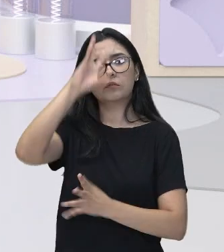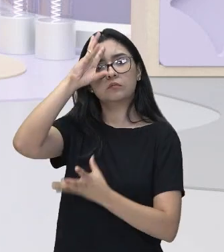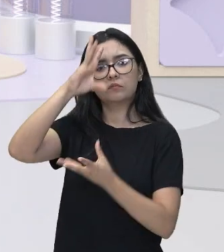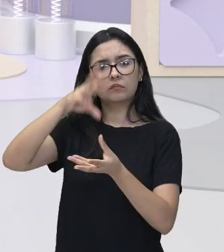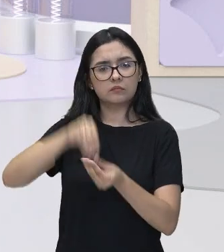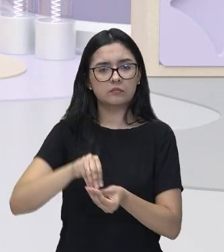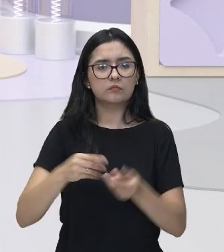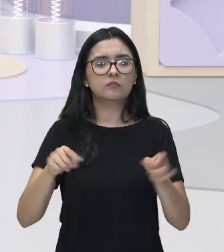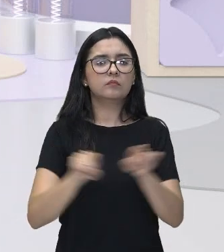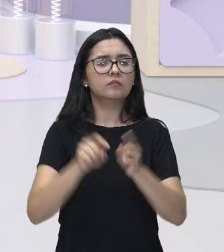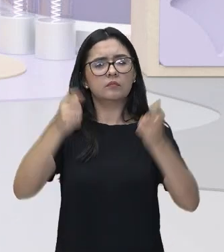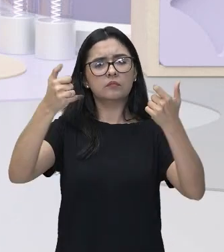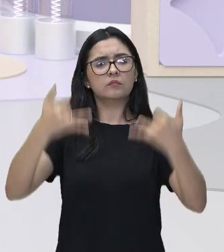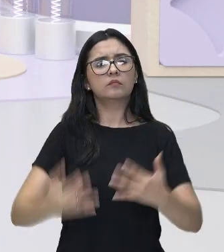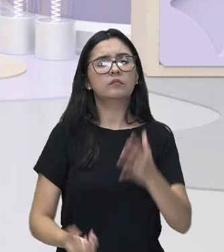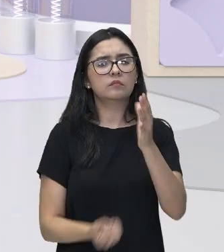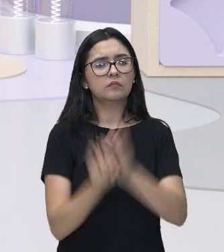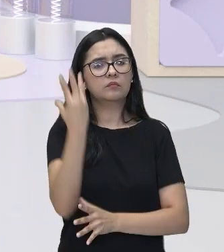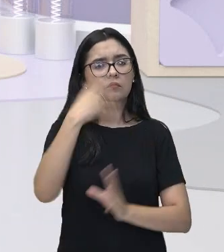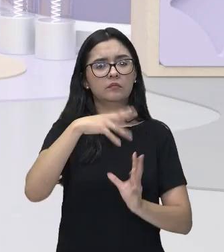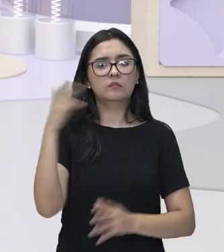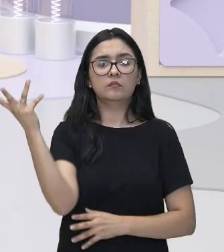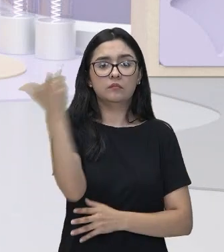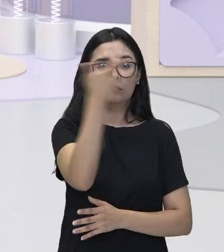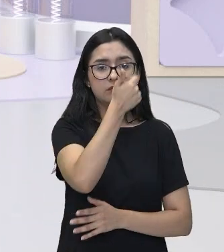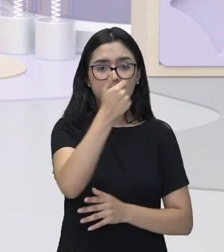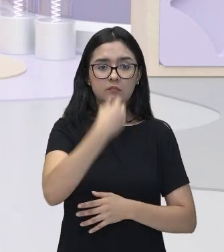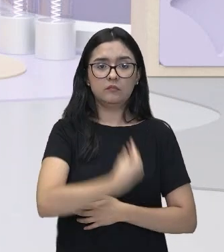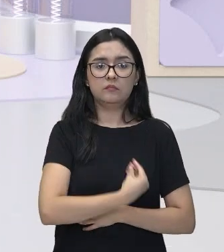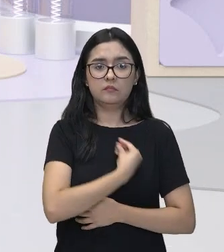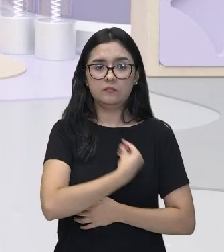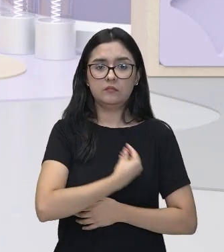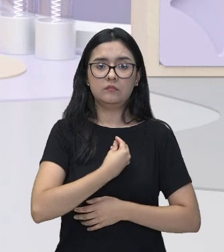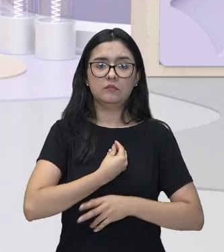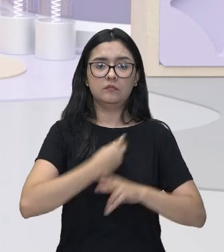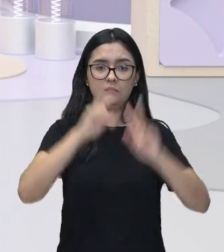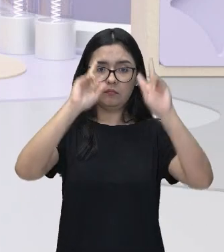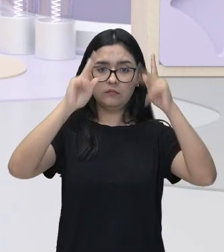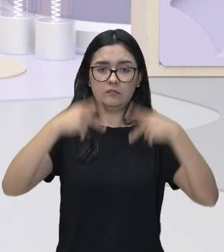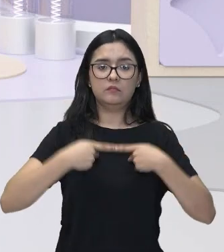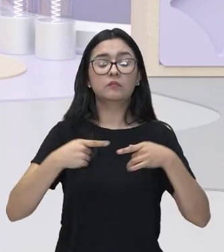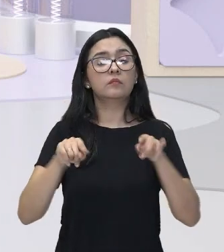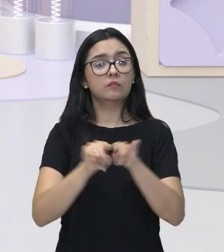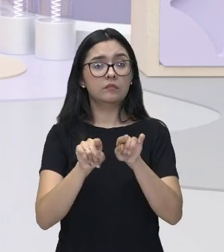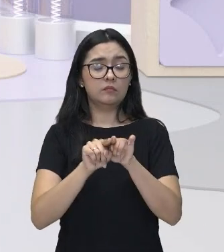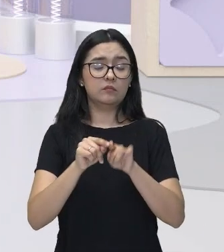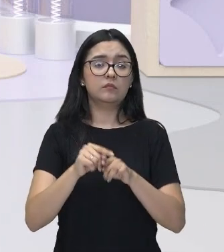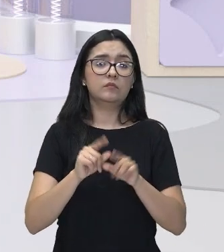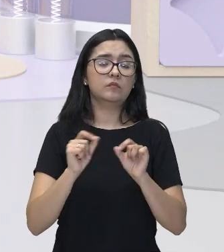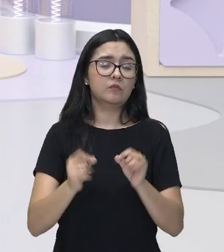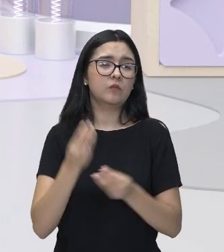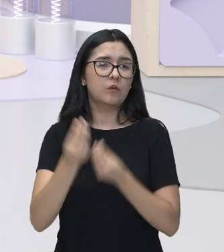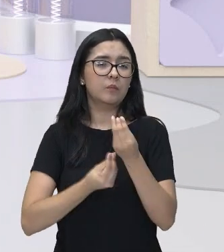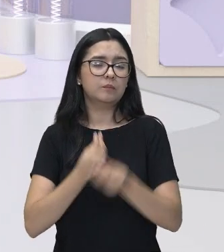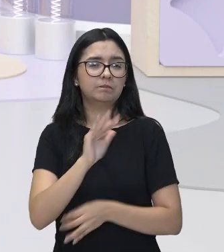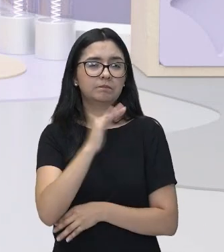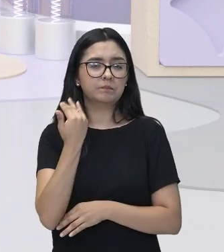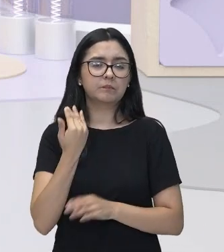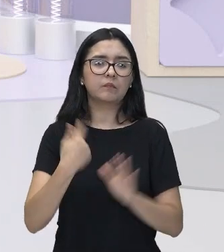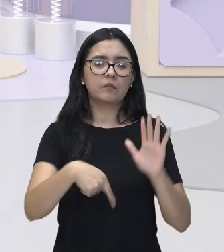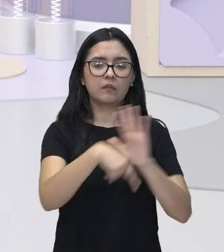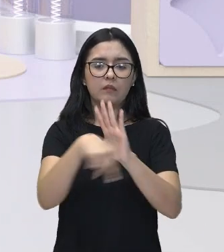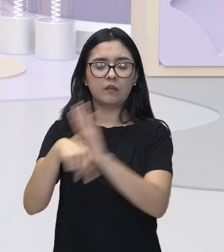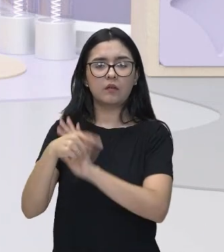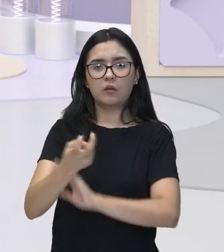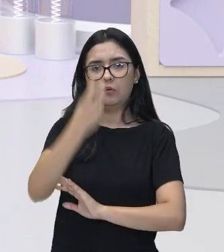e descrever a origem do universo, da vida, da humanidade, inclusive a origem da morte. Cada cultura,